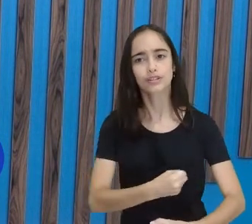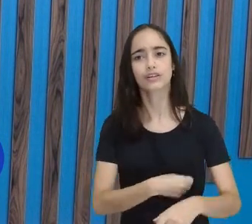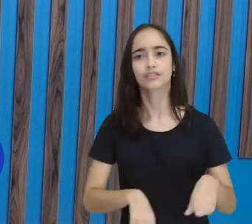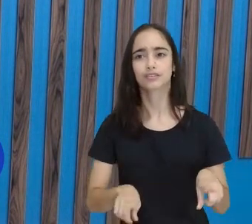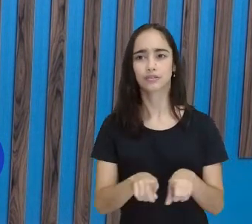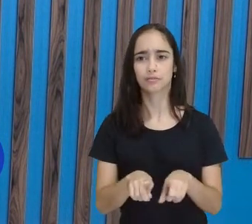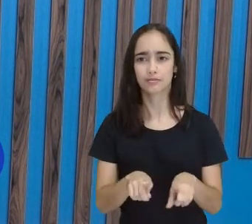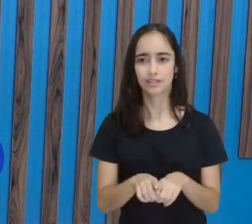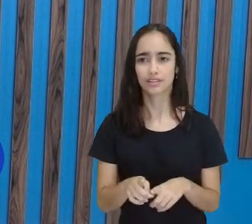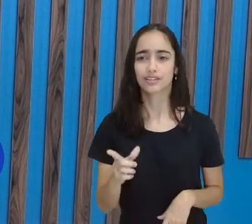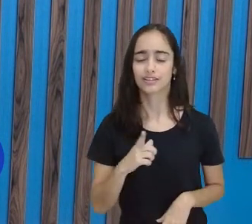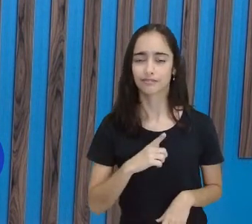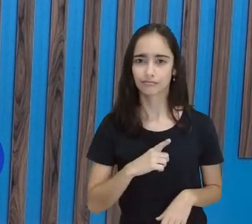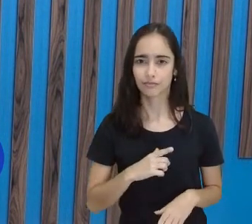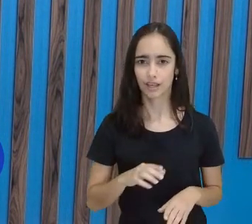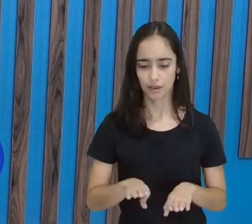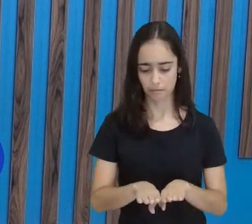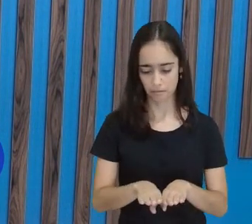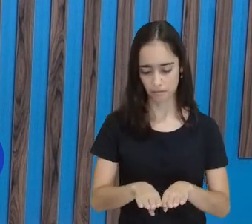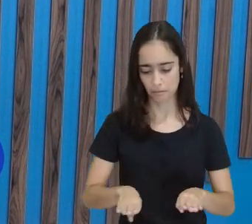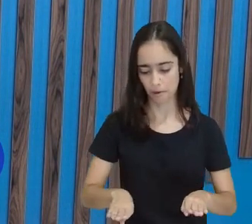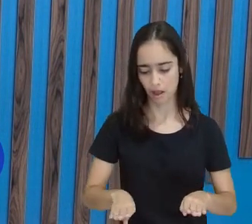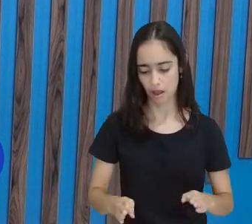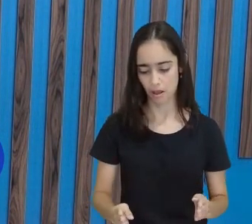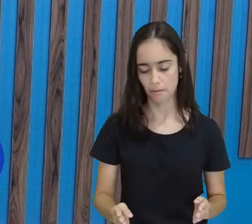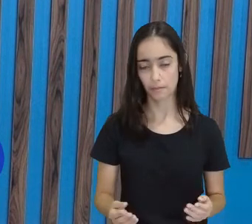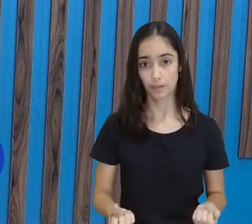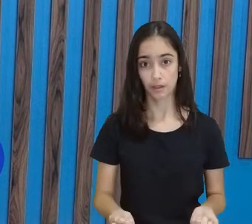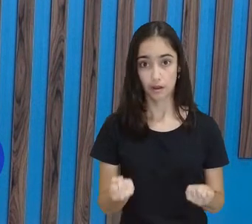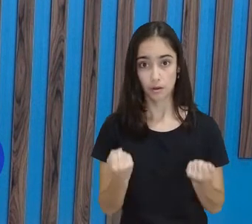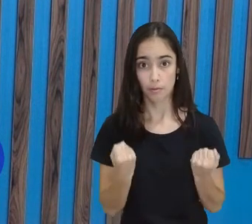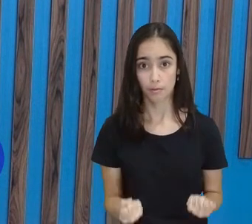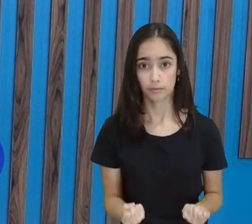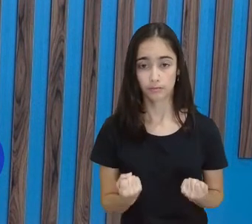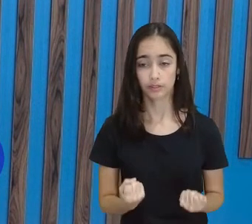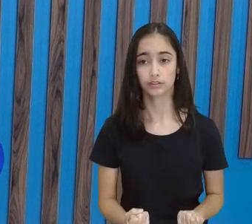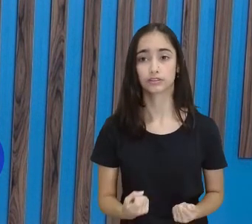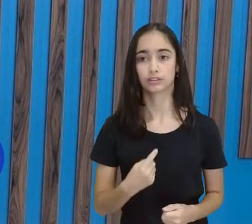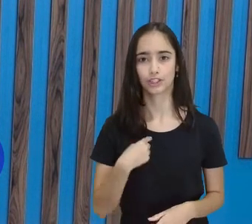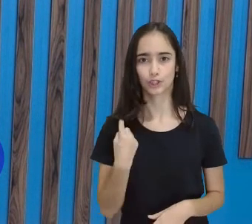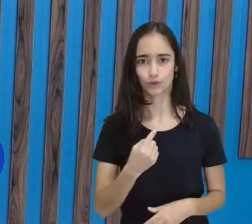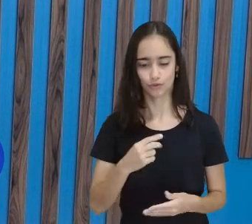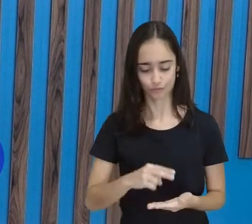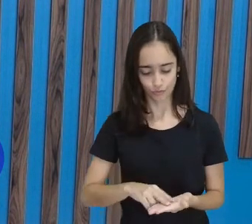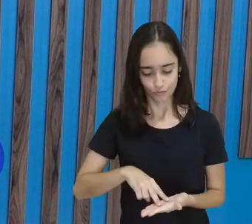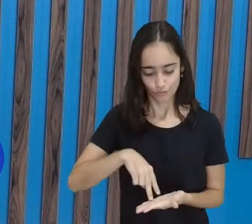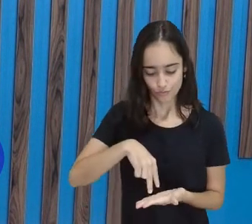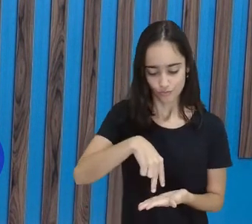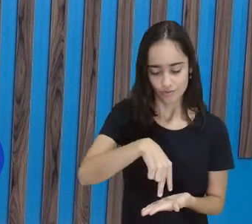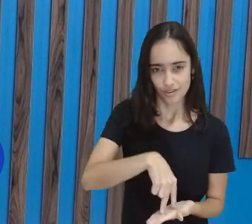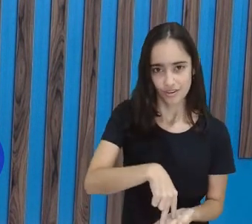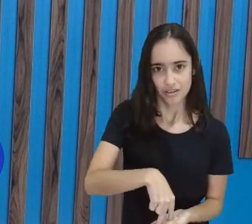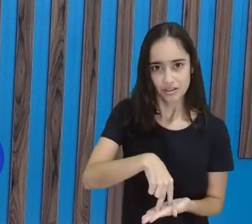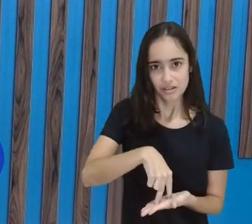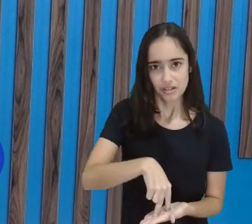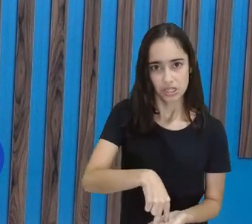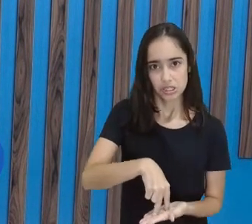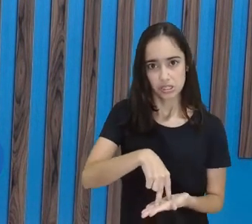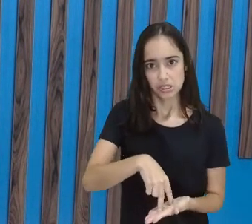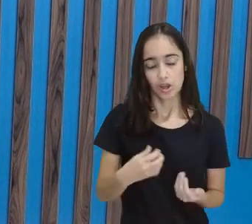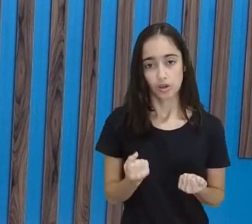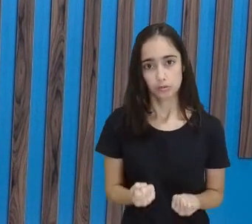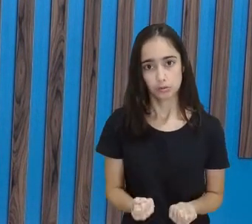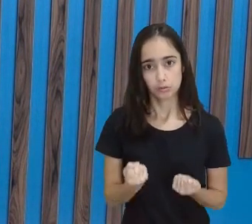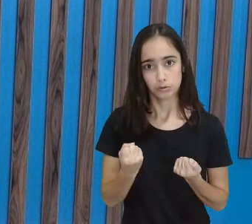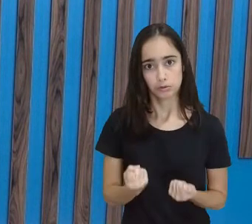doméstica e essa daqui também é doméstica, mas essa daqui é para nós subirmos e saber fazer aquela briguinha básica ali,